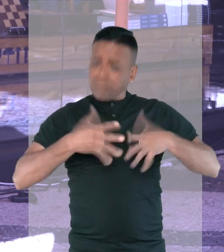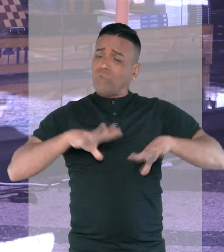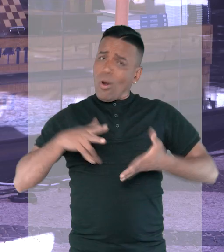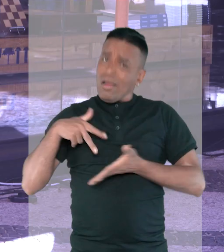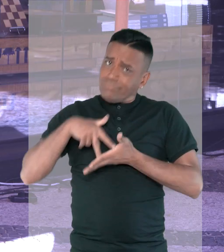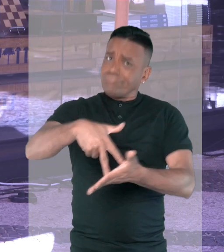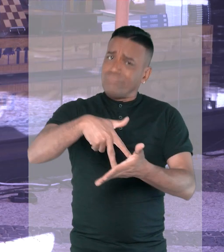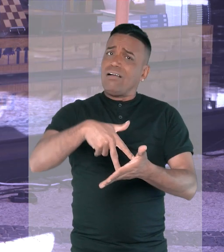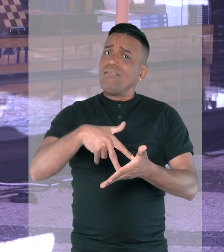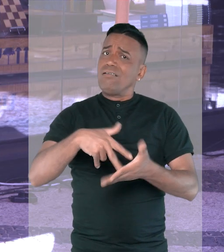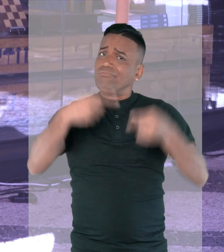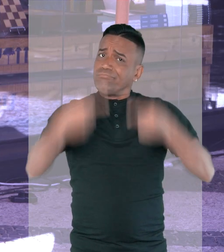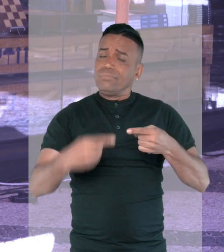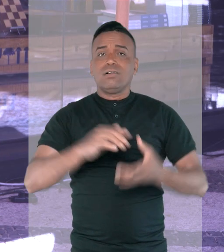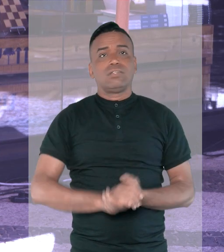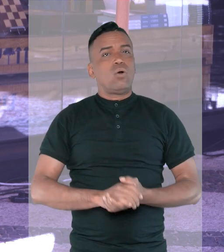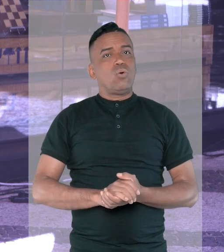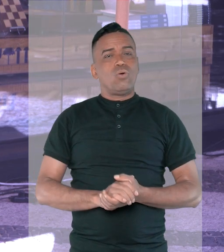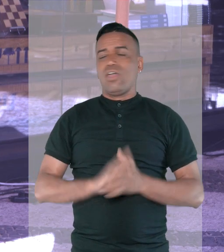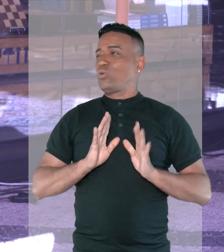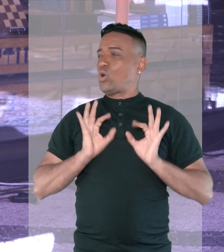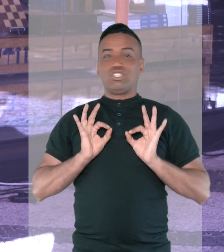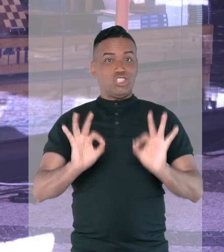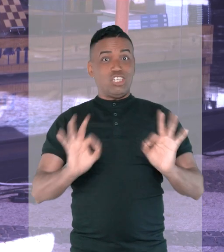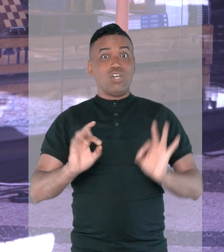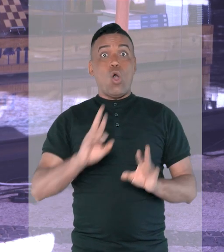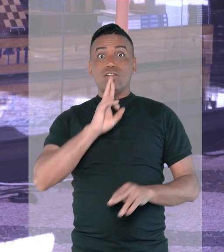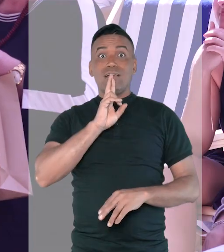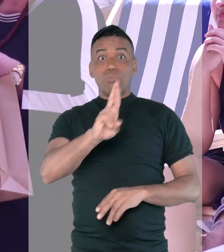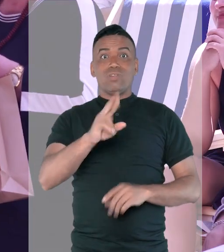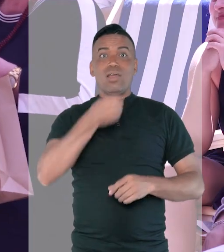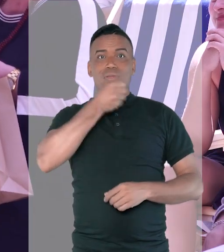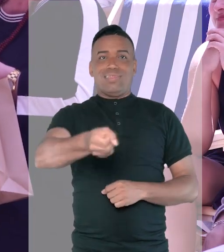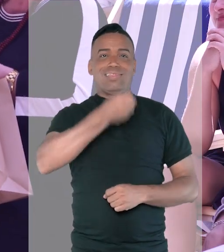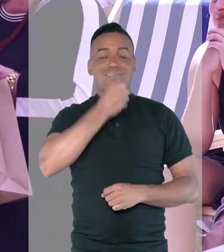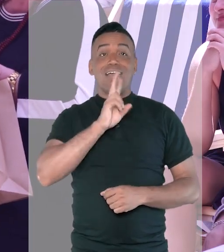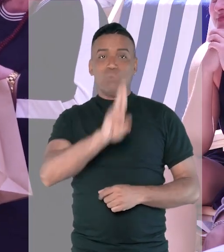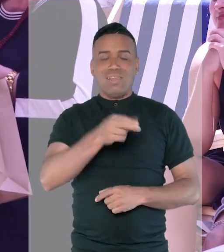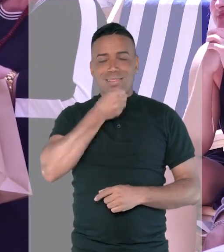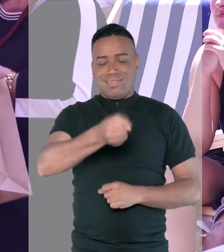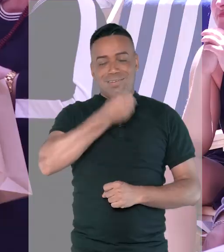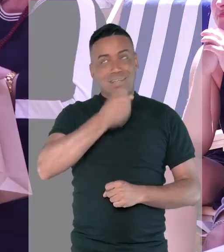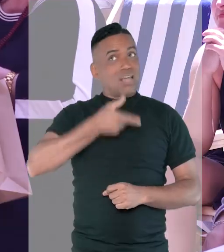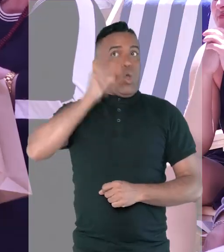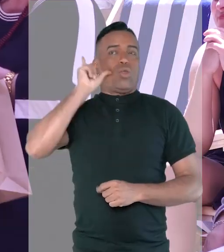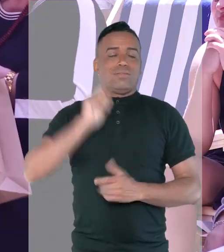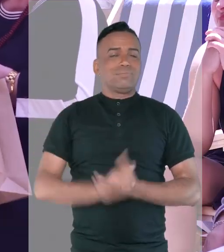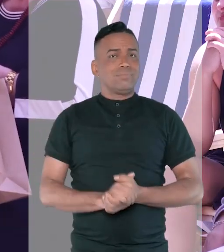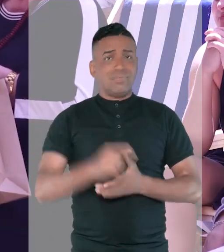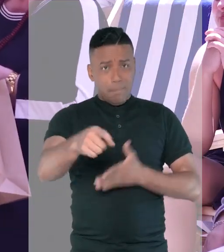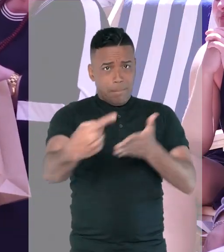a tê-la. Eu fiz esse livro, ontem, eu tô muito chique, gente, ontem eu estava respondendo uma entrevista. O público ri